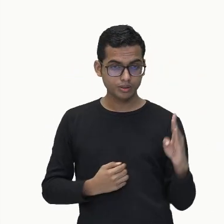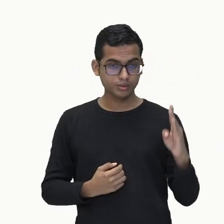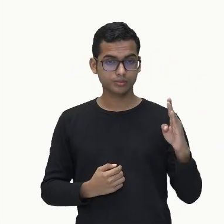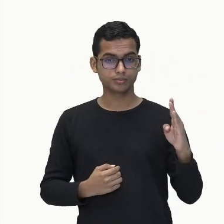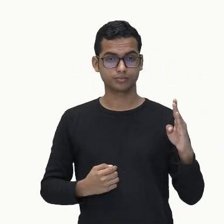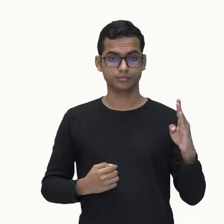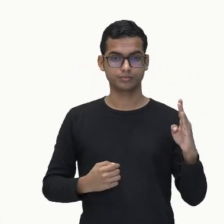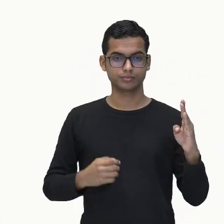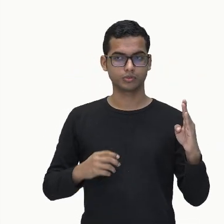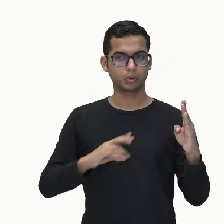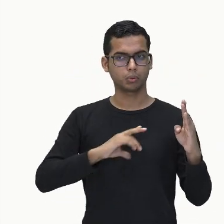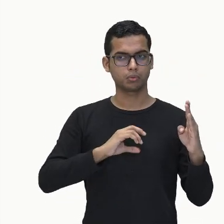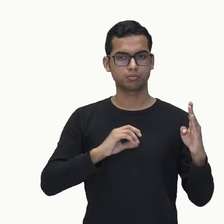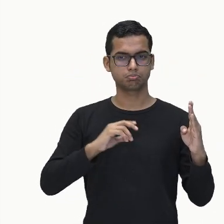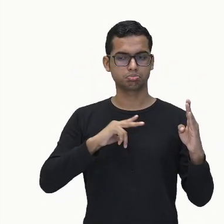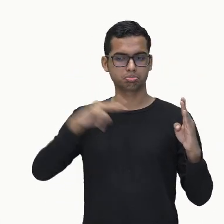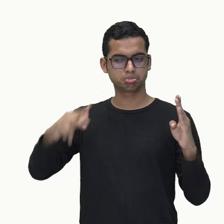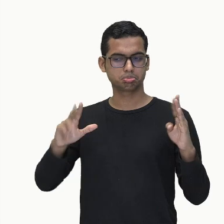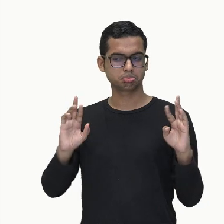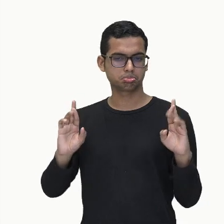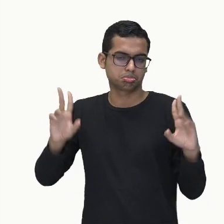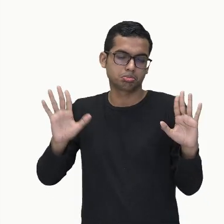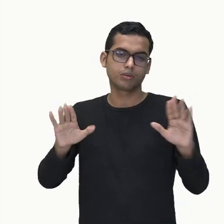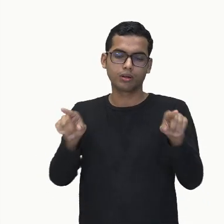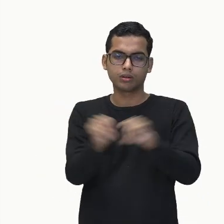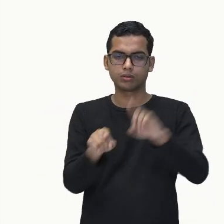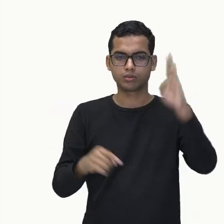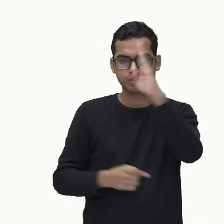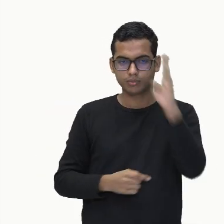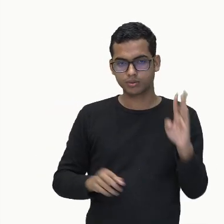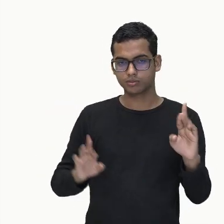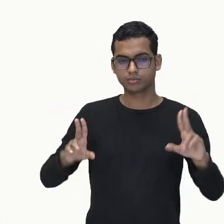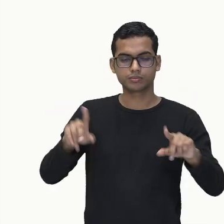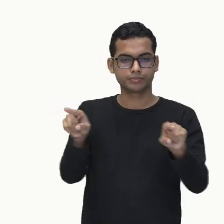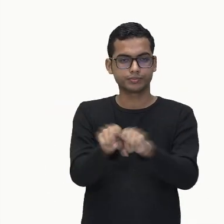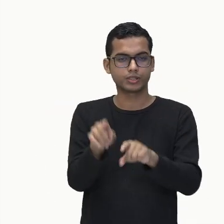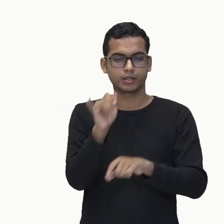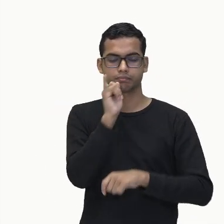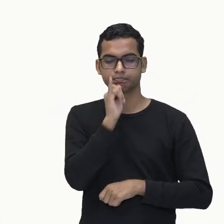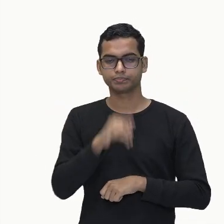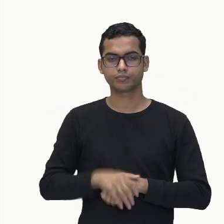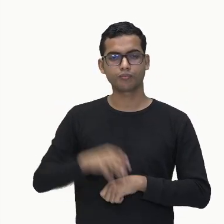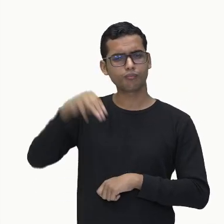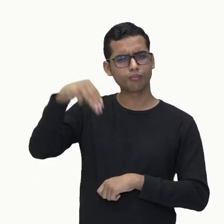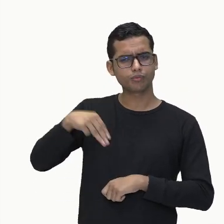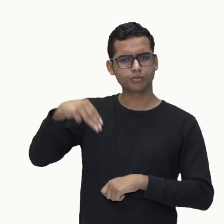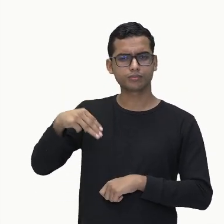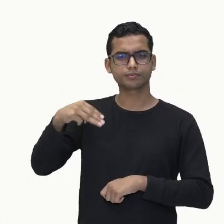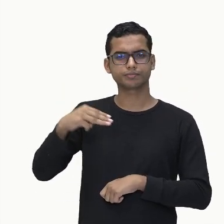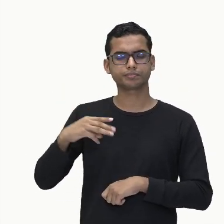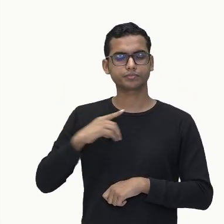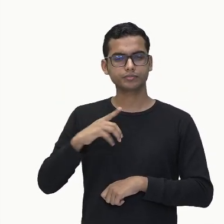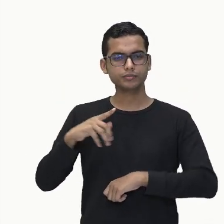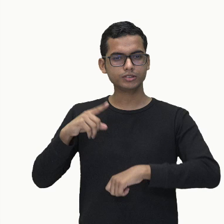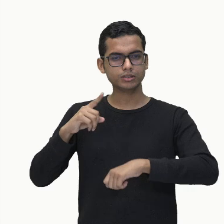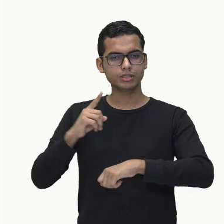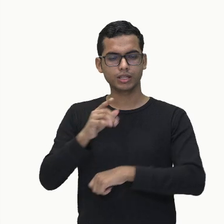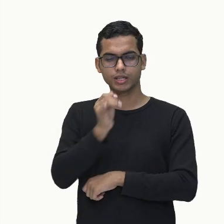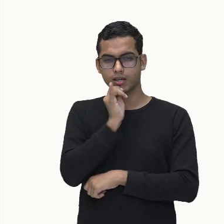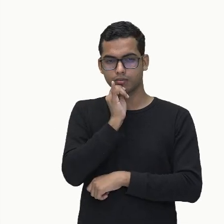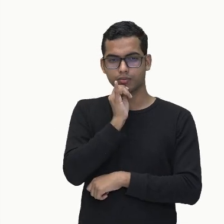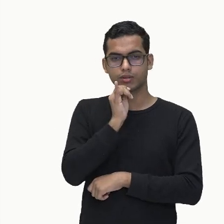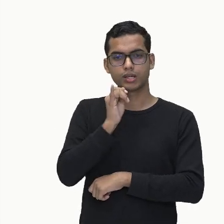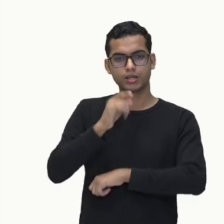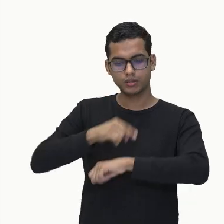mas aqui no Brasil não então quando os minutos passam de 30 como é que a gente faz para responder Se alguém